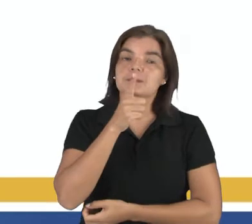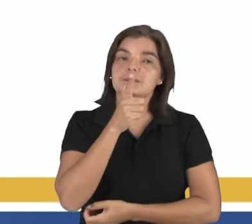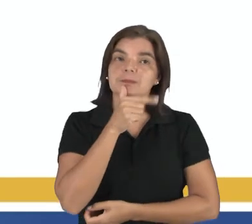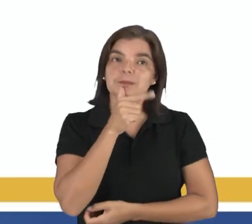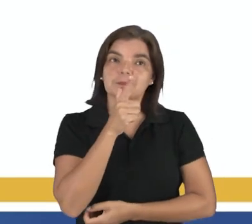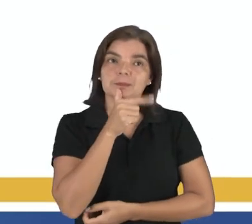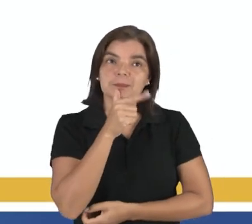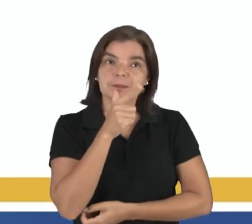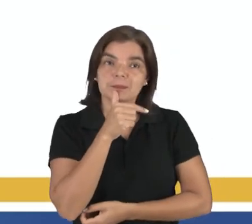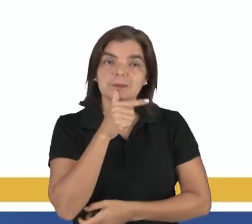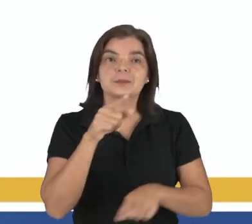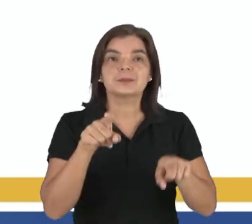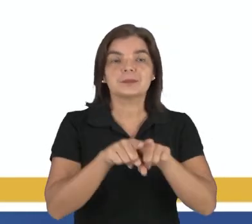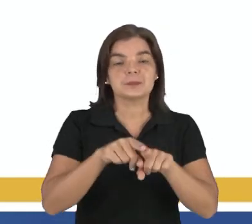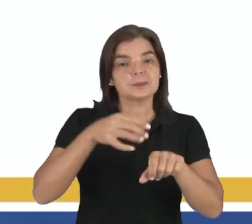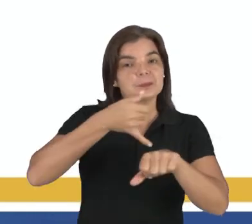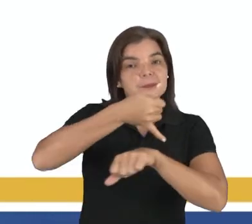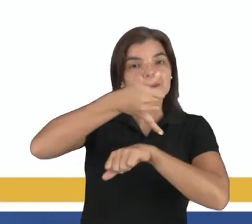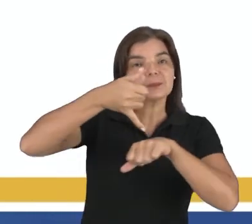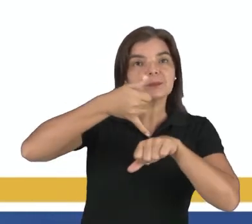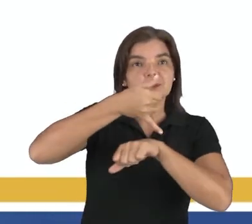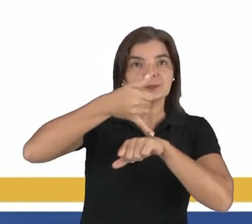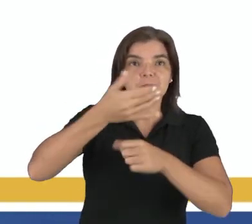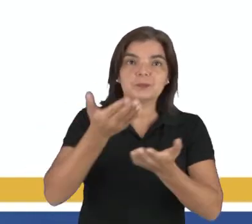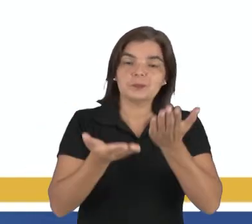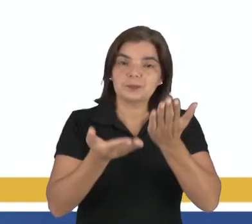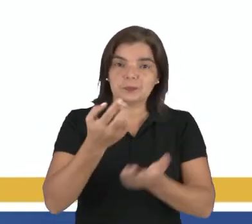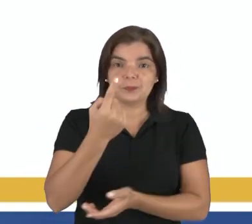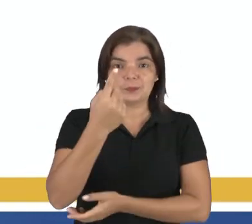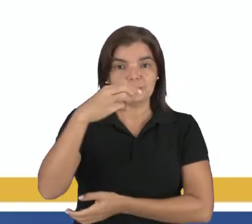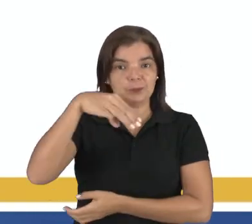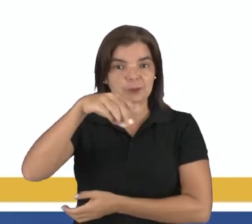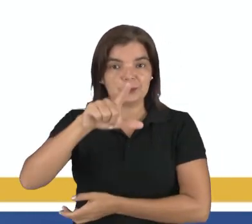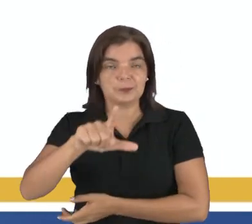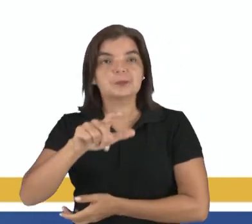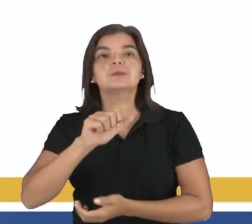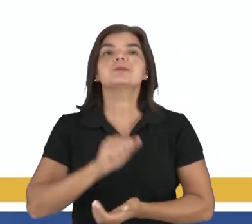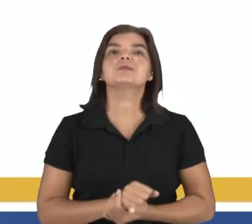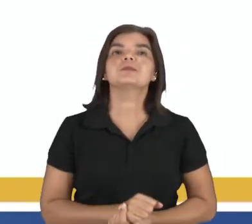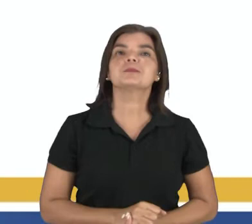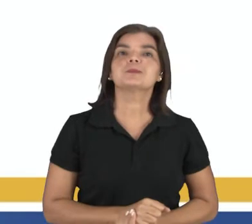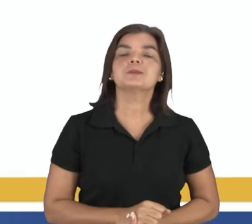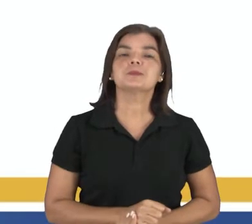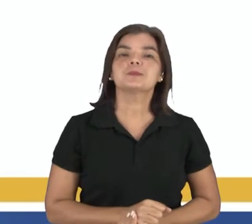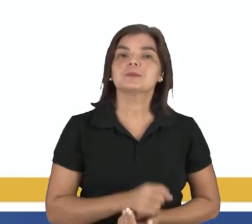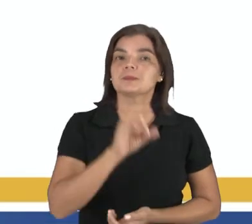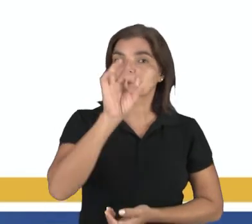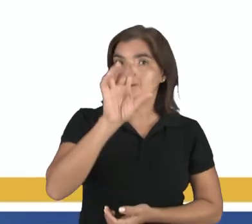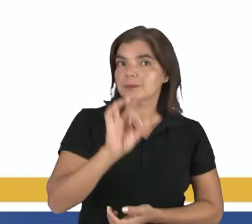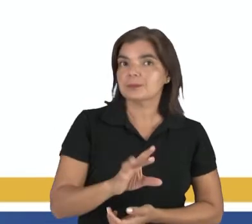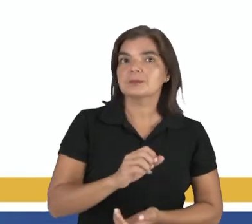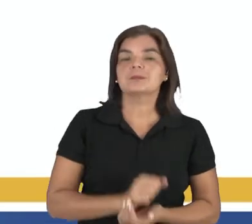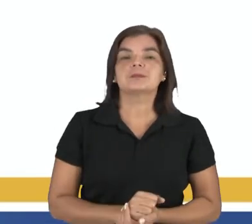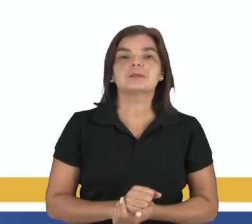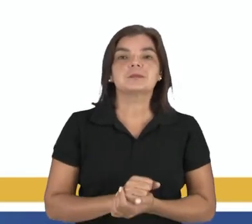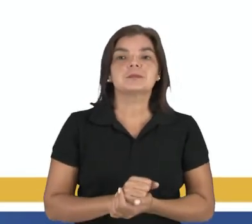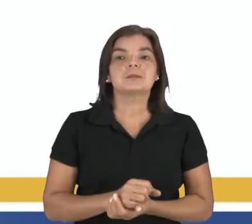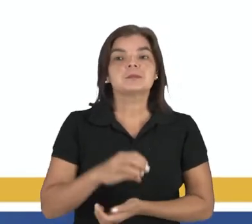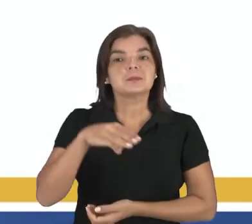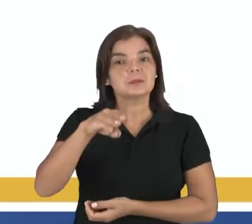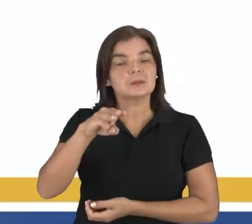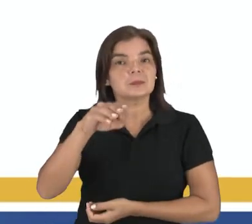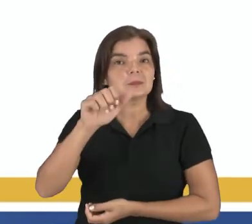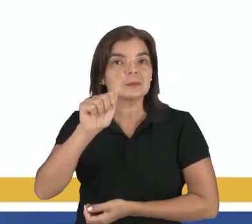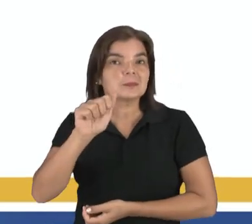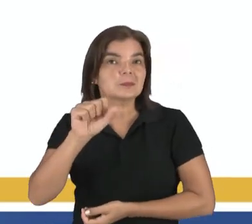aí o material, que é a água e o óleo. O volume vai ser o mesmo, 1 ml para cada. E a